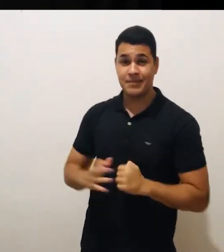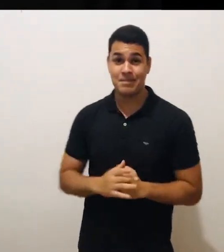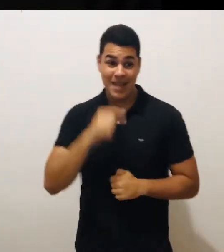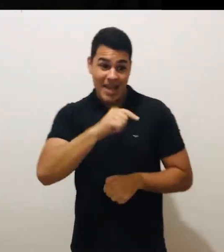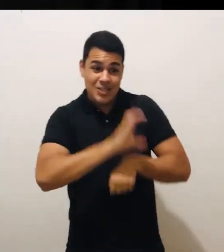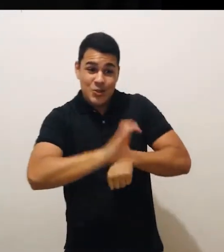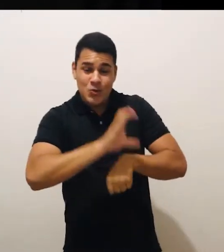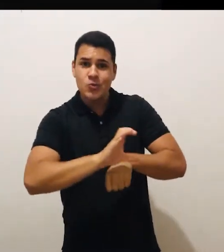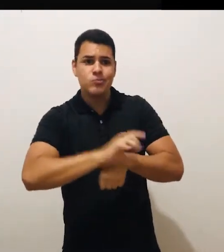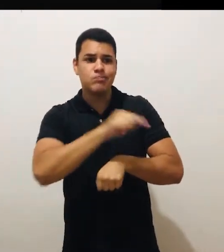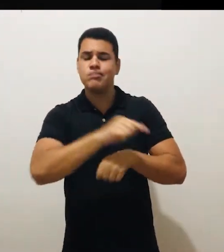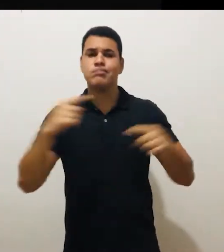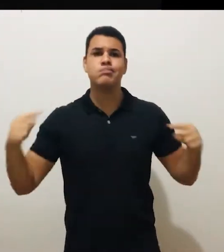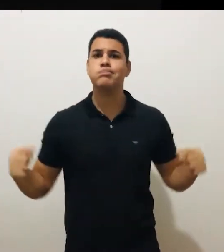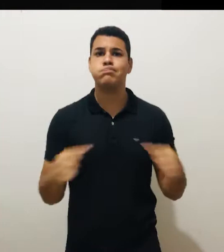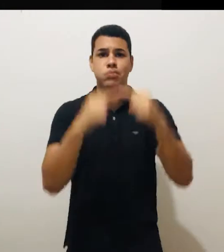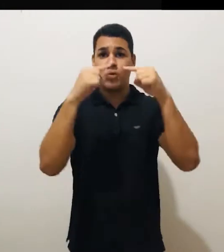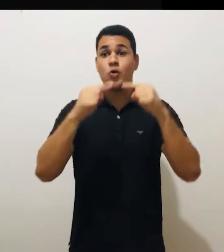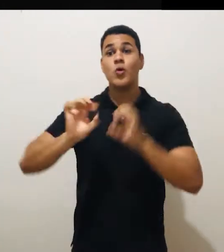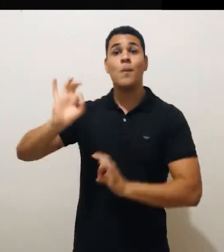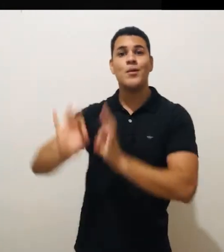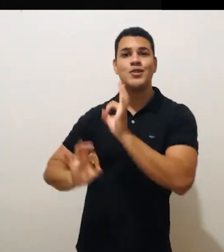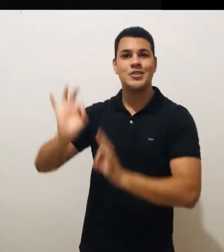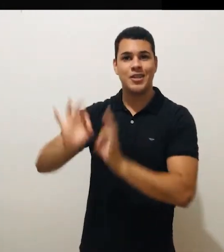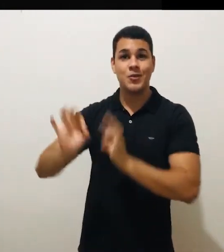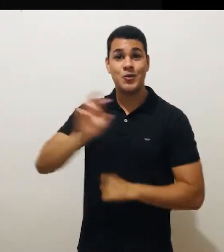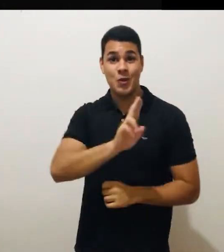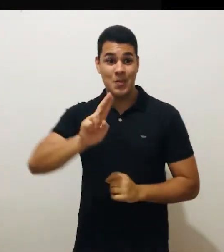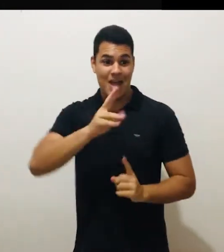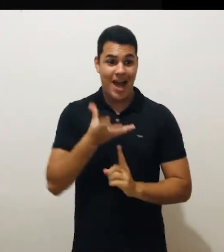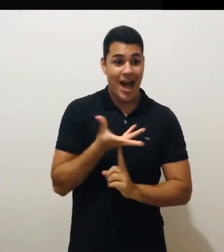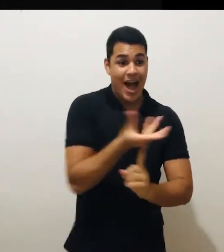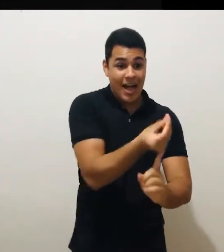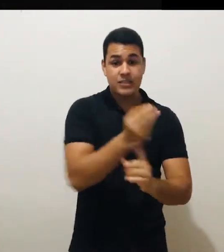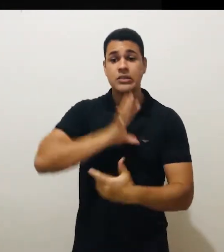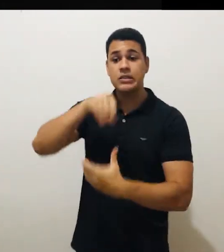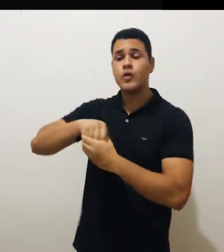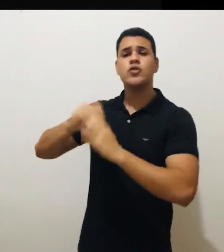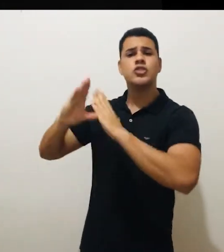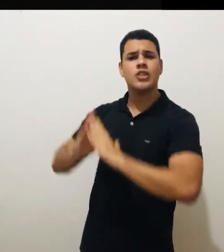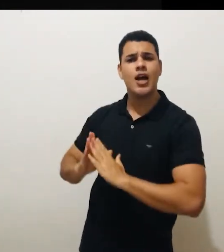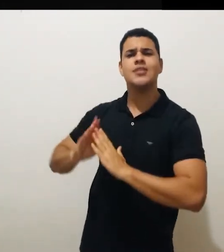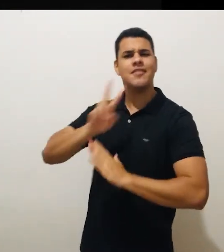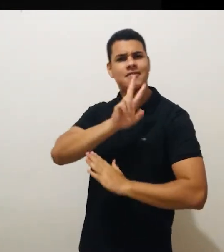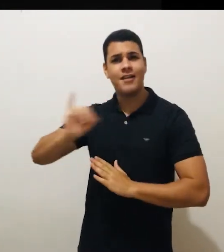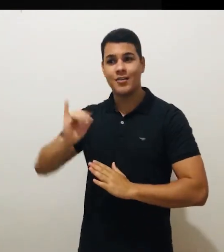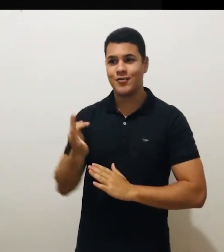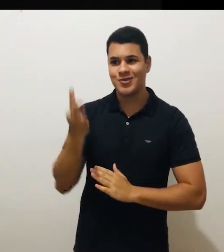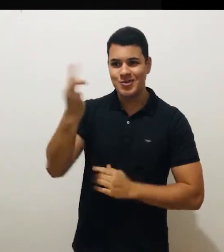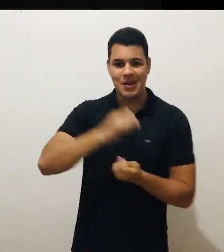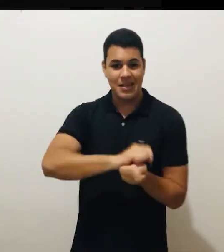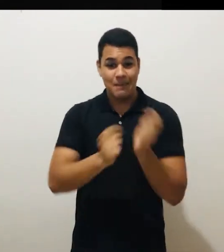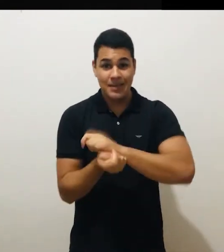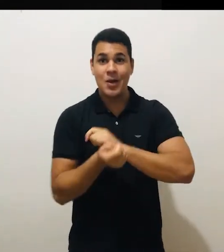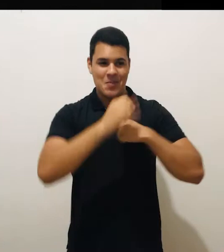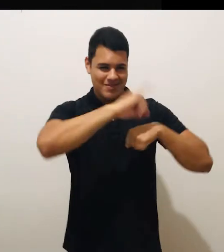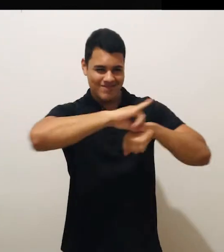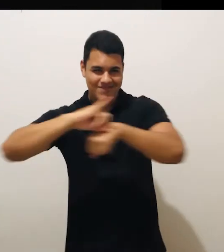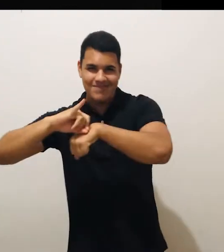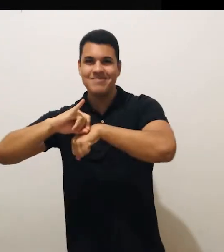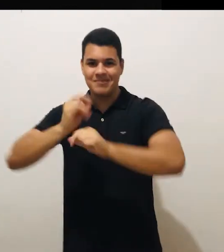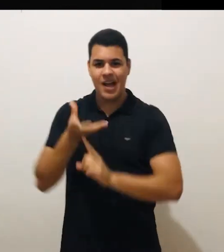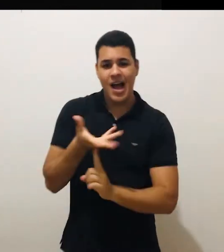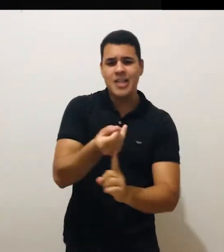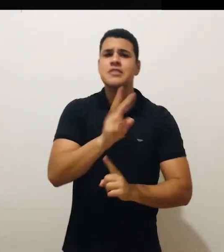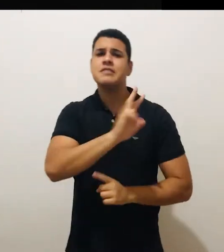objetivos, entre outros. Este curso culminou num projeto denominado A Arte no Confinamento. Será uma exposição fotográfica